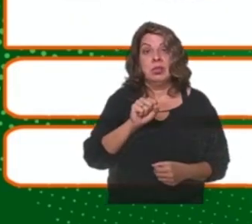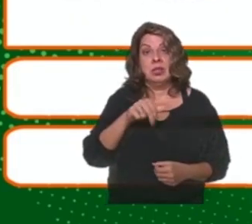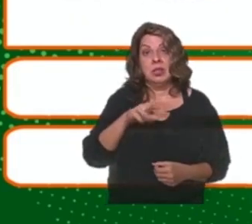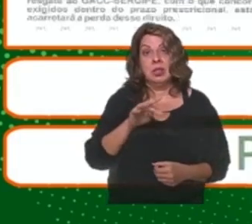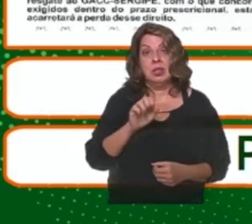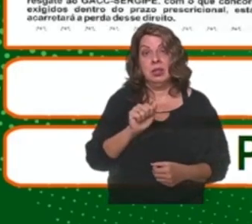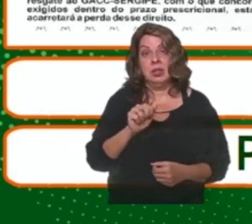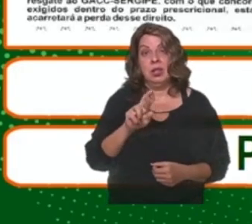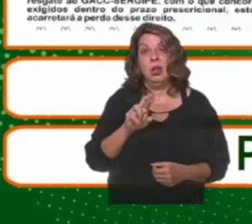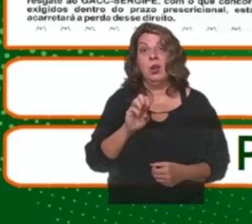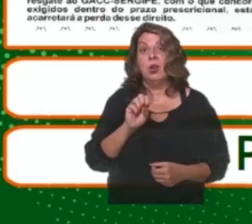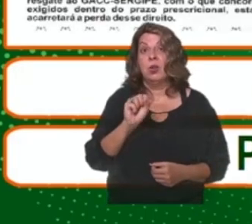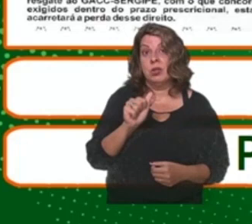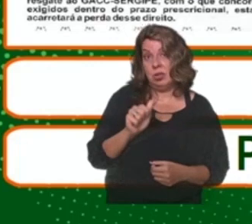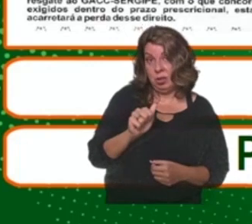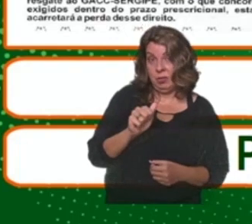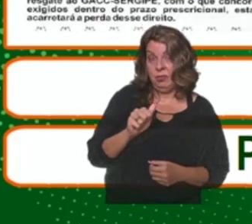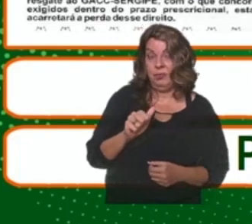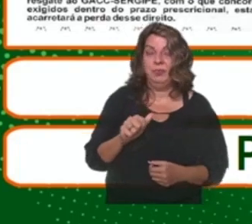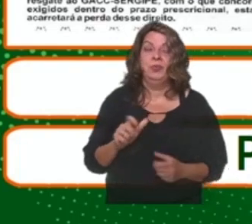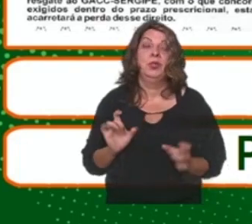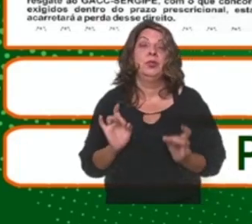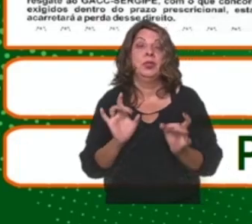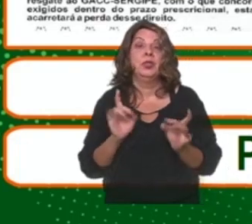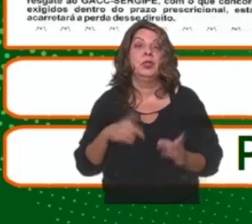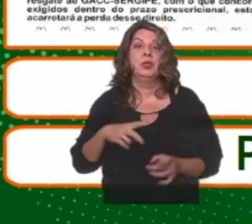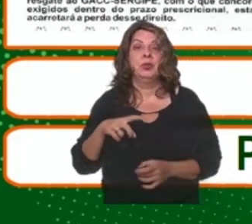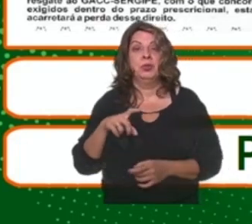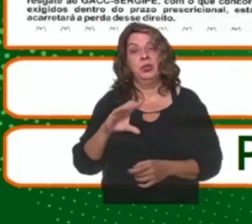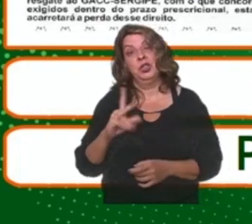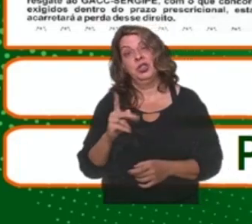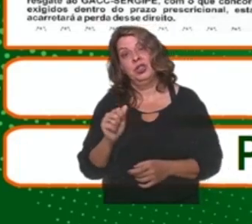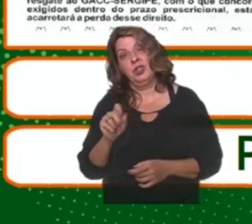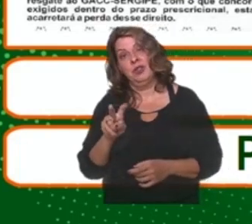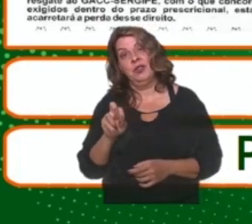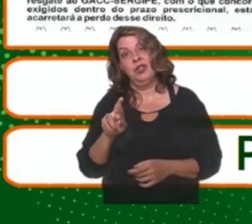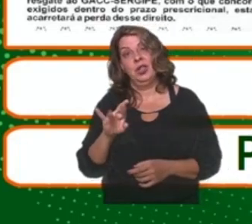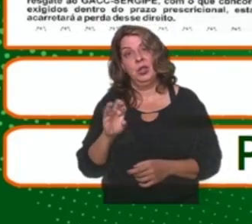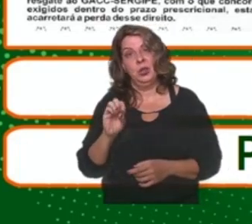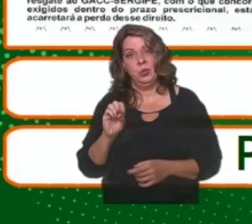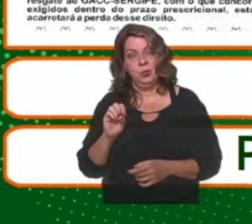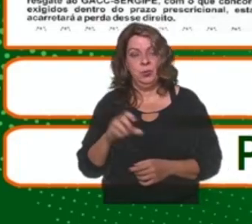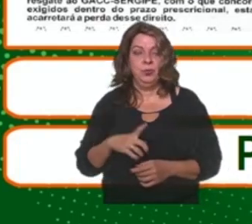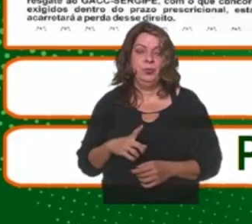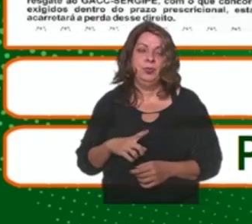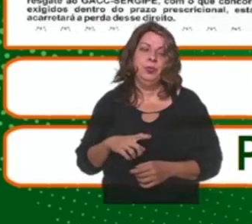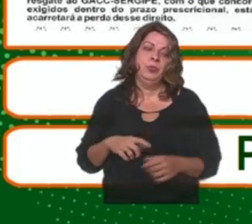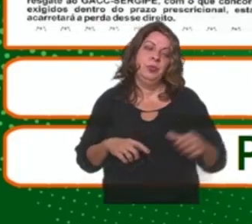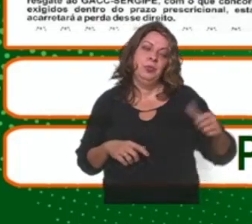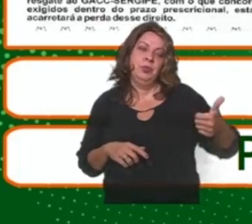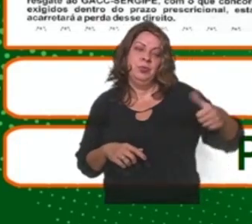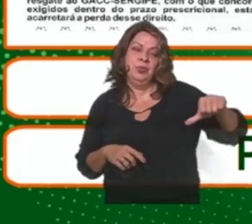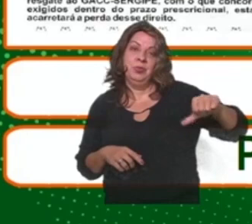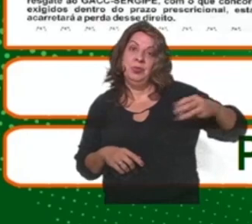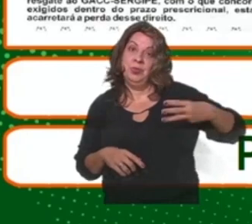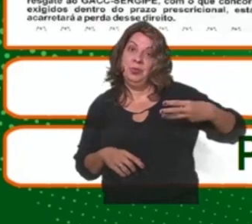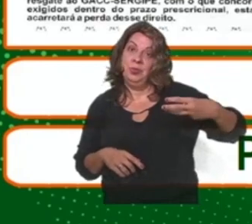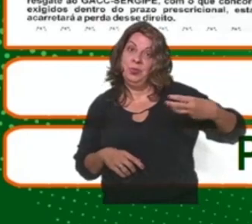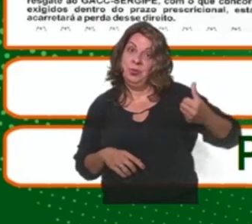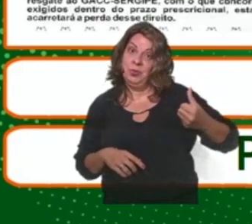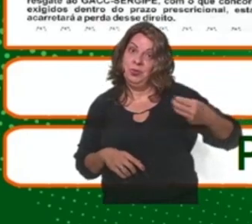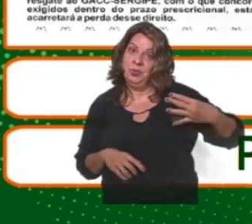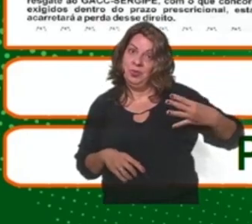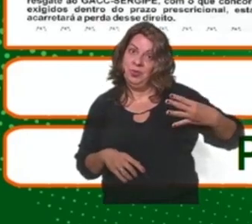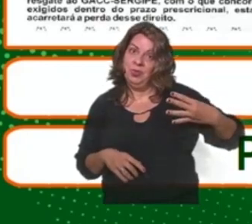Chaveirinho foi aí, né? O Pé Quente Regional Laranjeira. Bom demais. 193647,